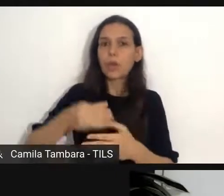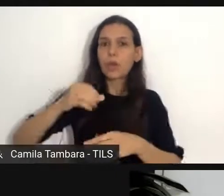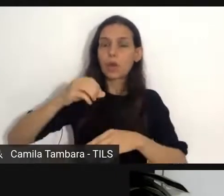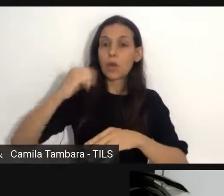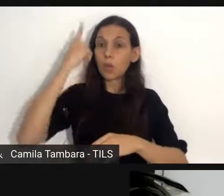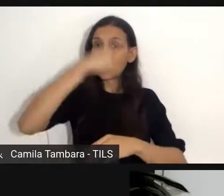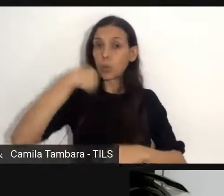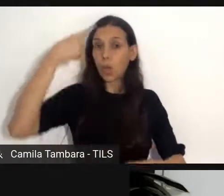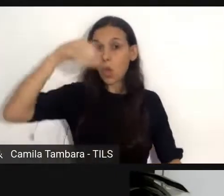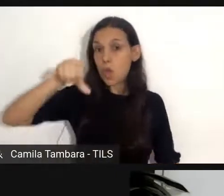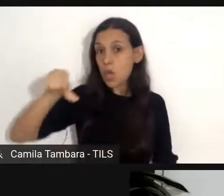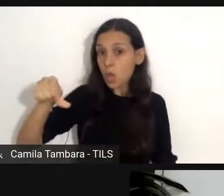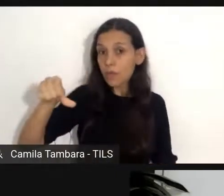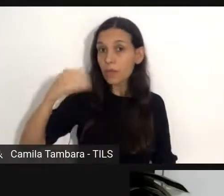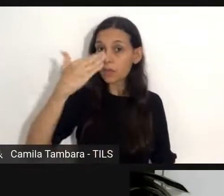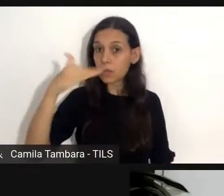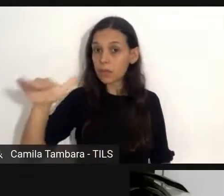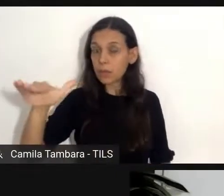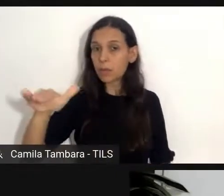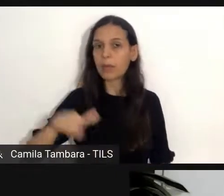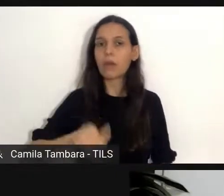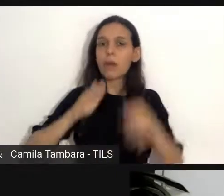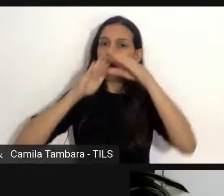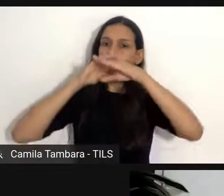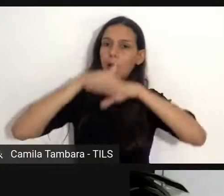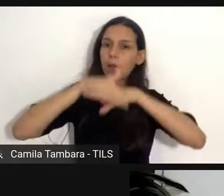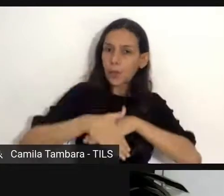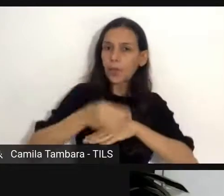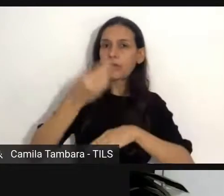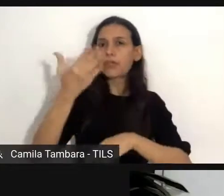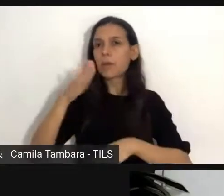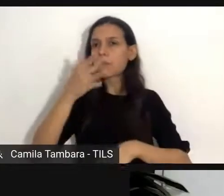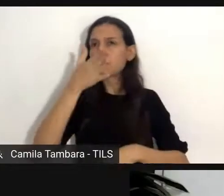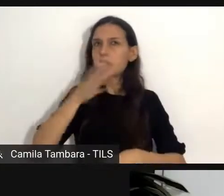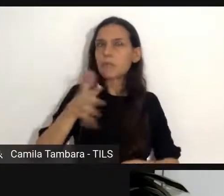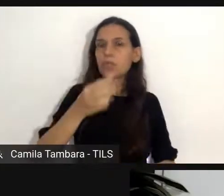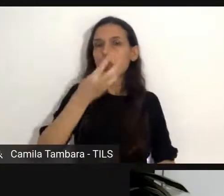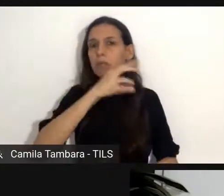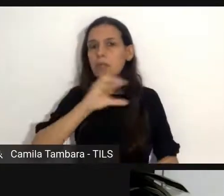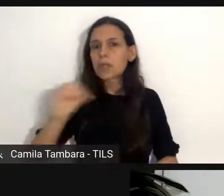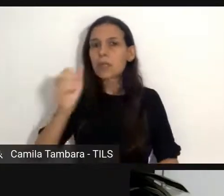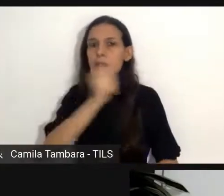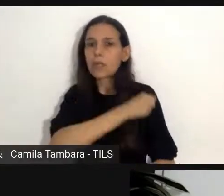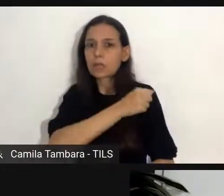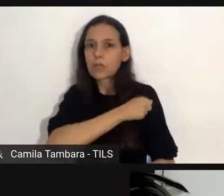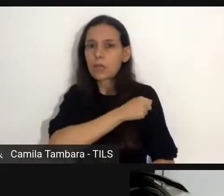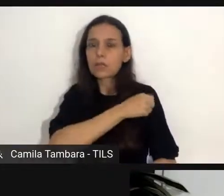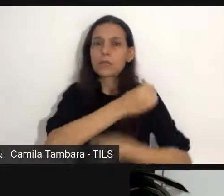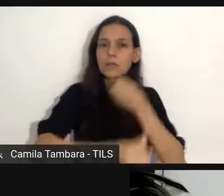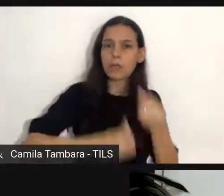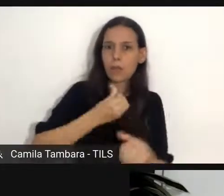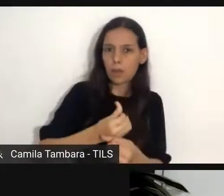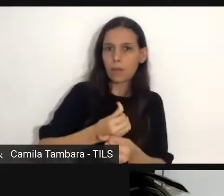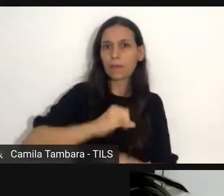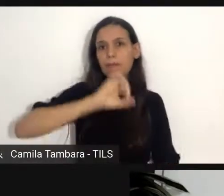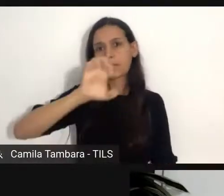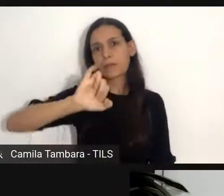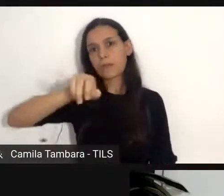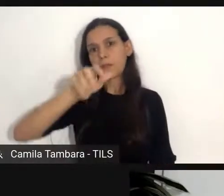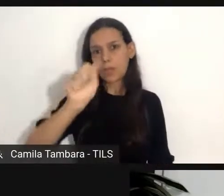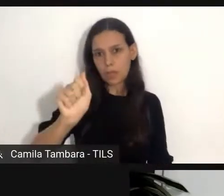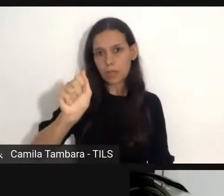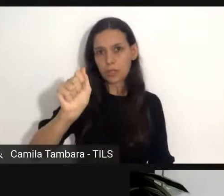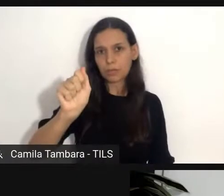tem uma outra realidade bem diferente à noite, que são quase 300 estudantes na modalidade Educação Jovens Futuro, EJA.